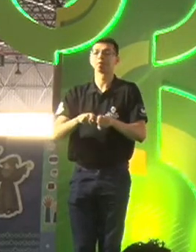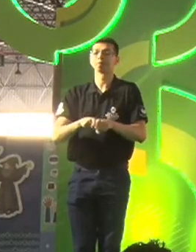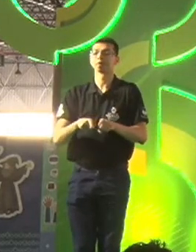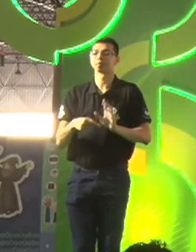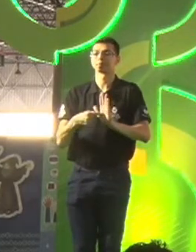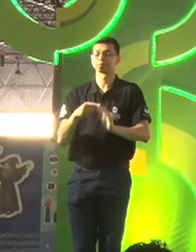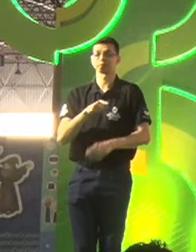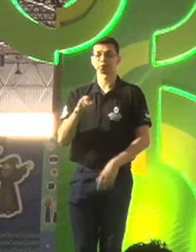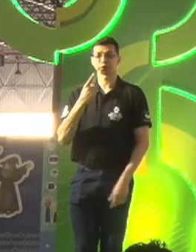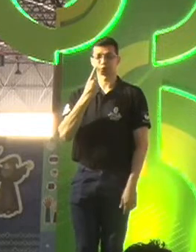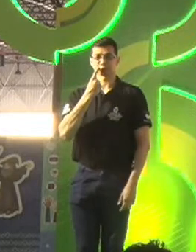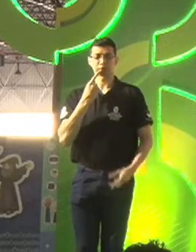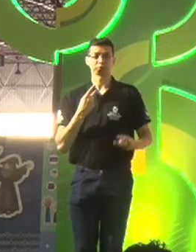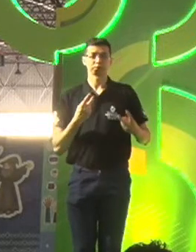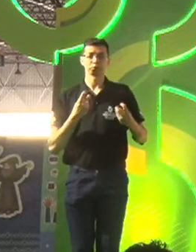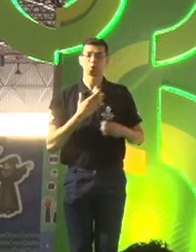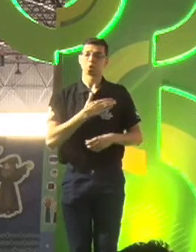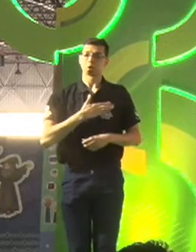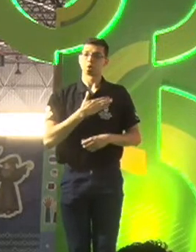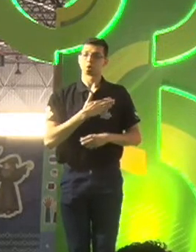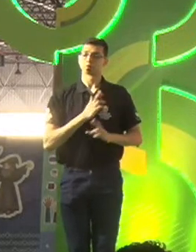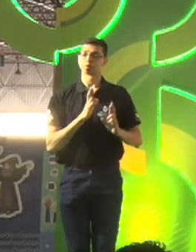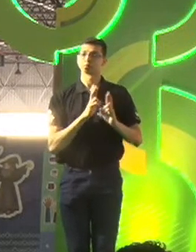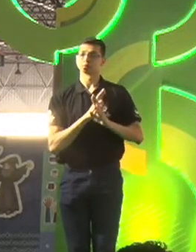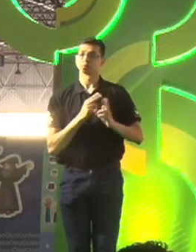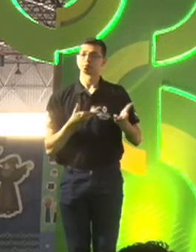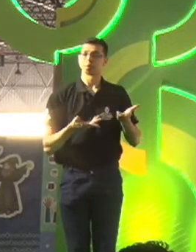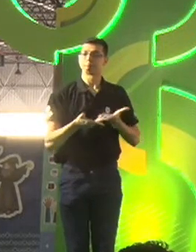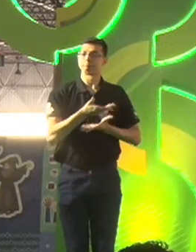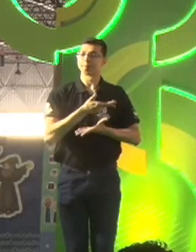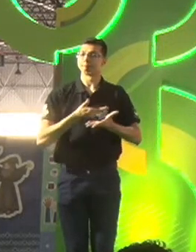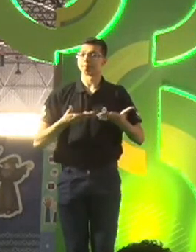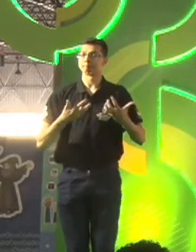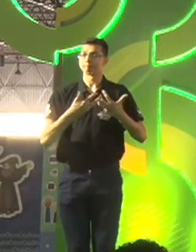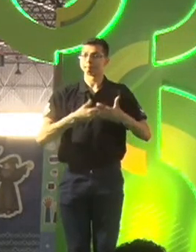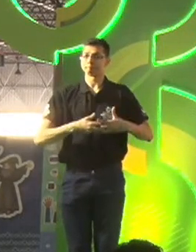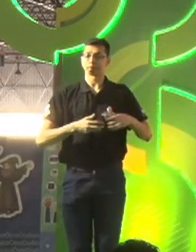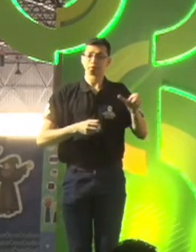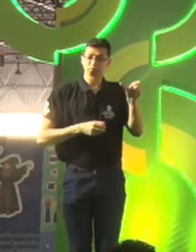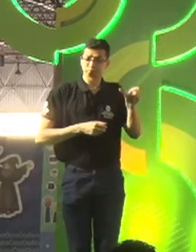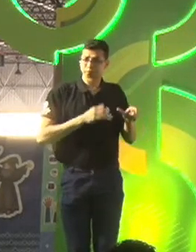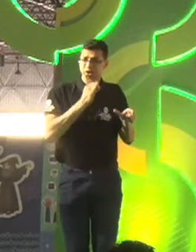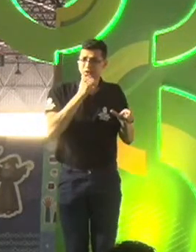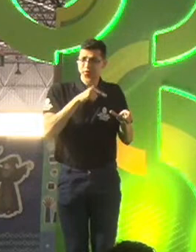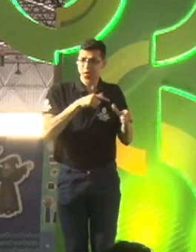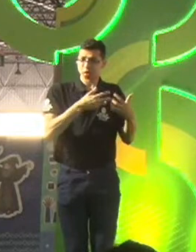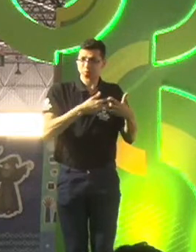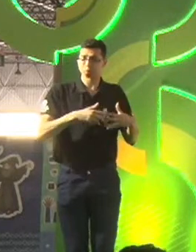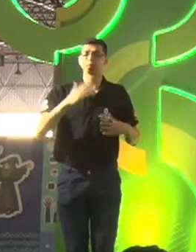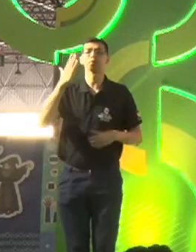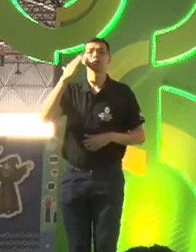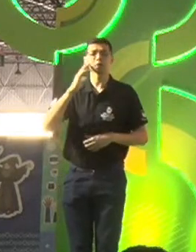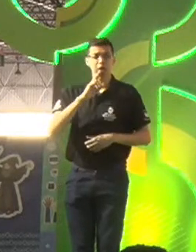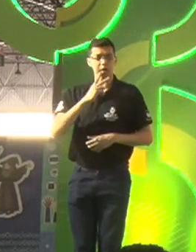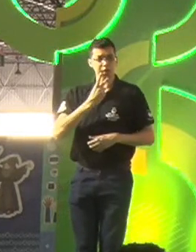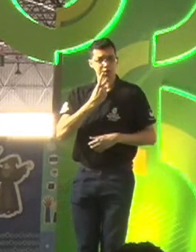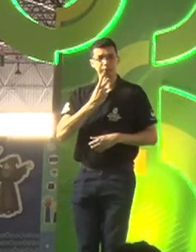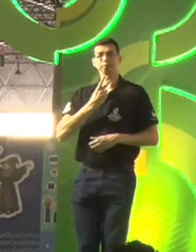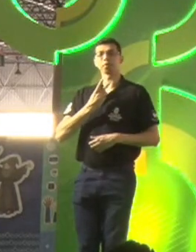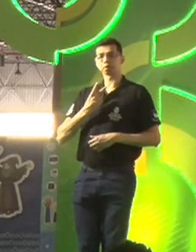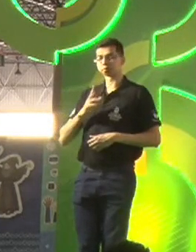daquela relação ali ela vai saber reconhecer que você está satisfeito ou não coisa interações